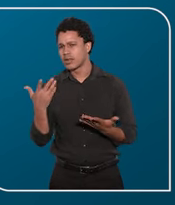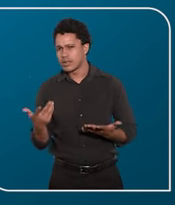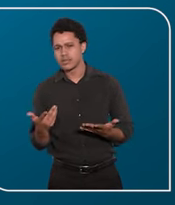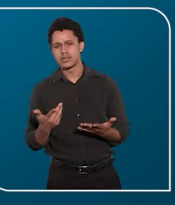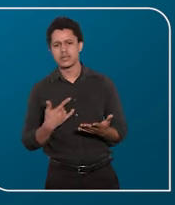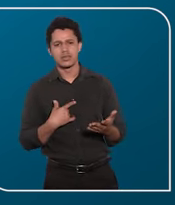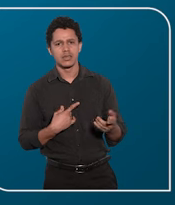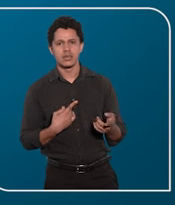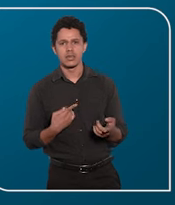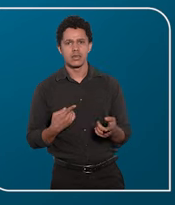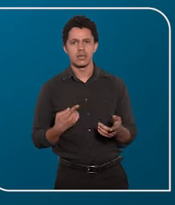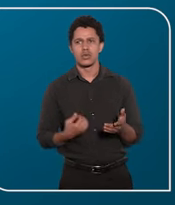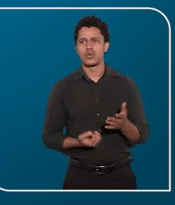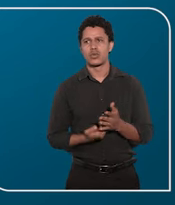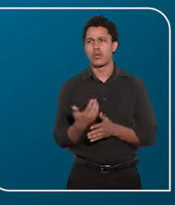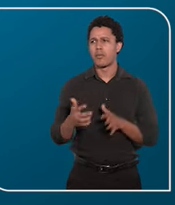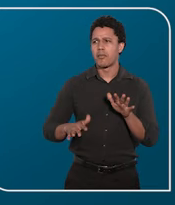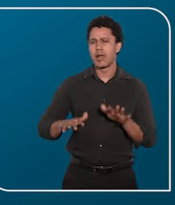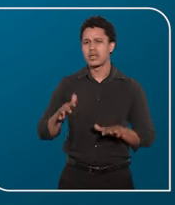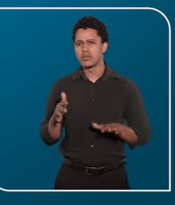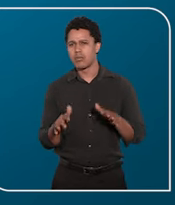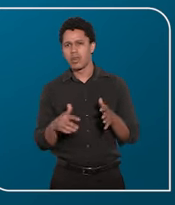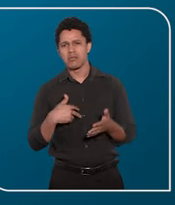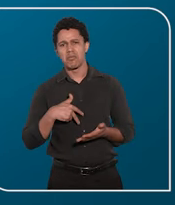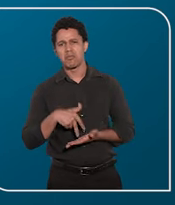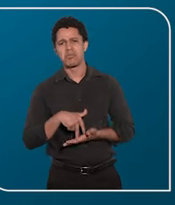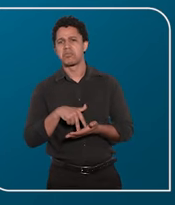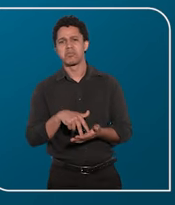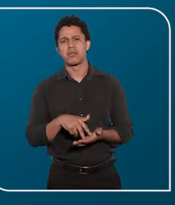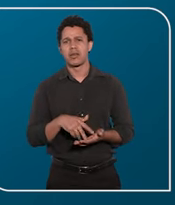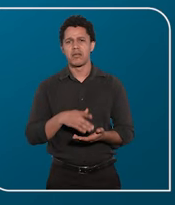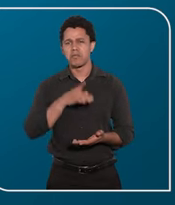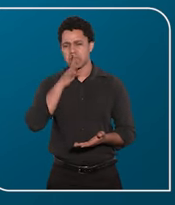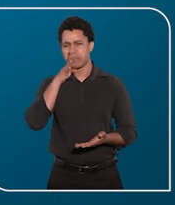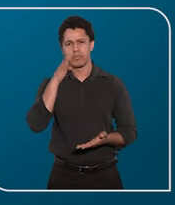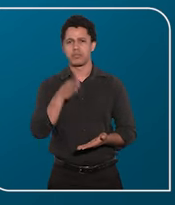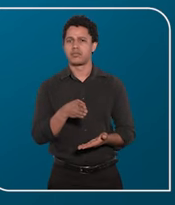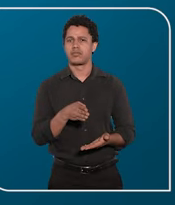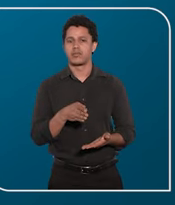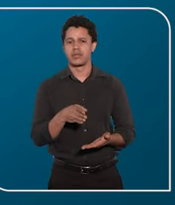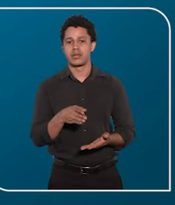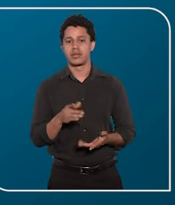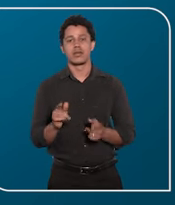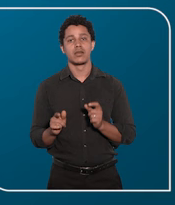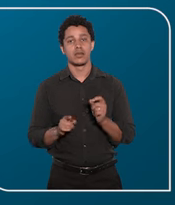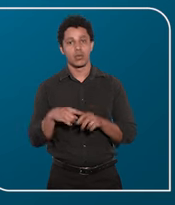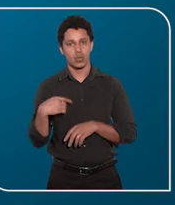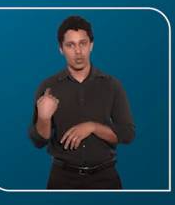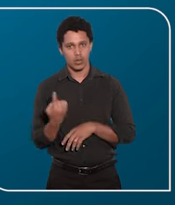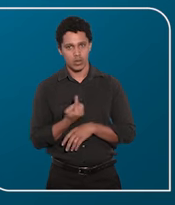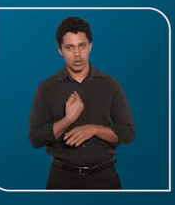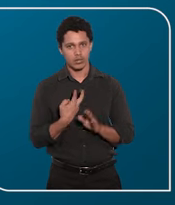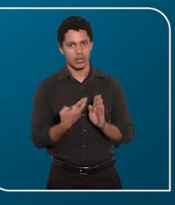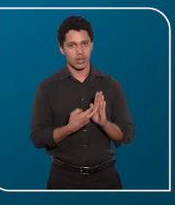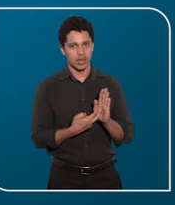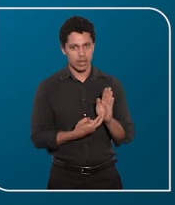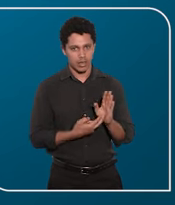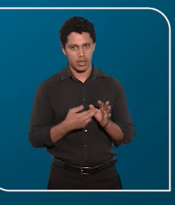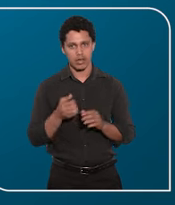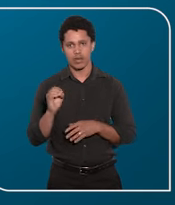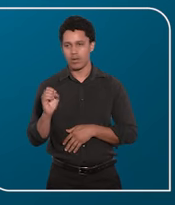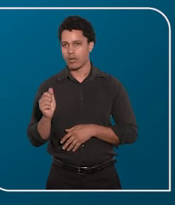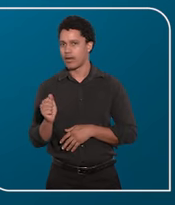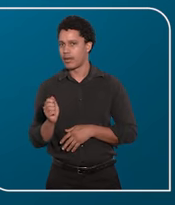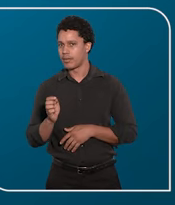tornou mais ou menos uma posição majoritária? Que o nosso regime jurídico da OAB,